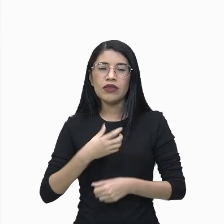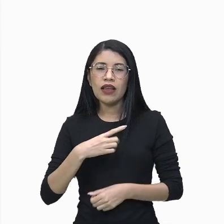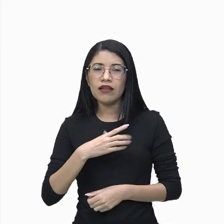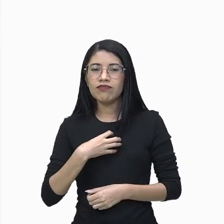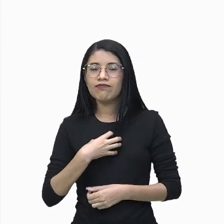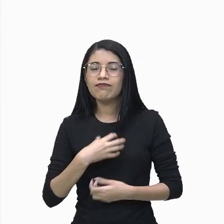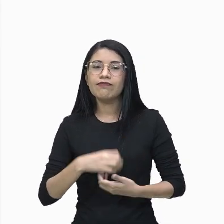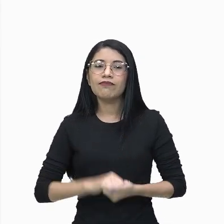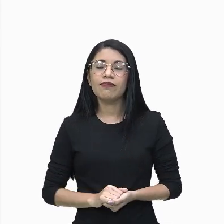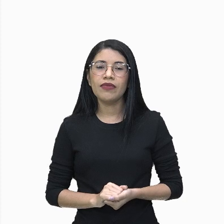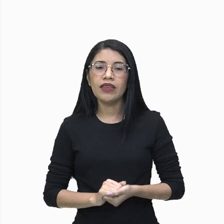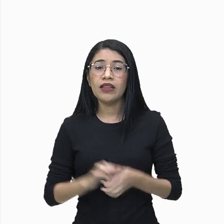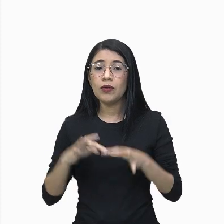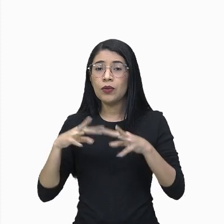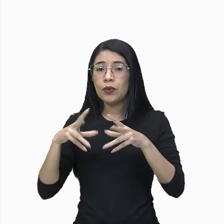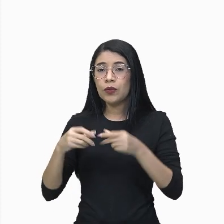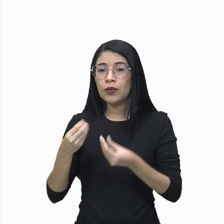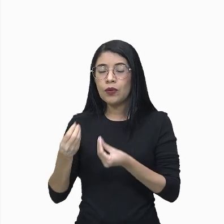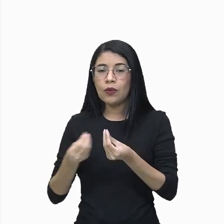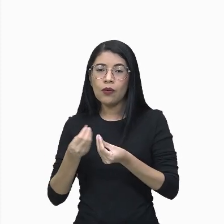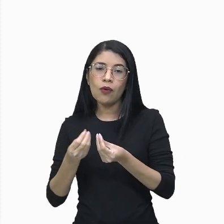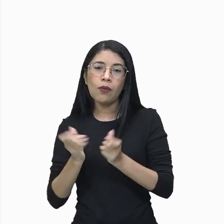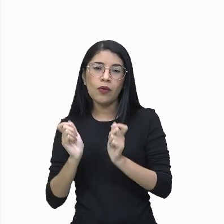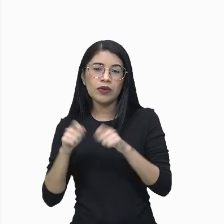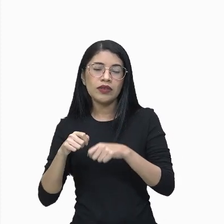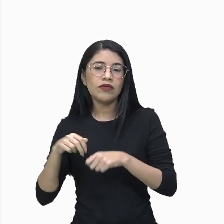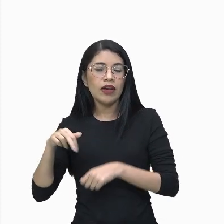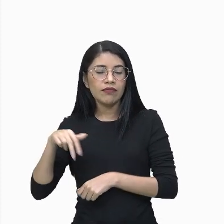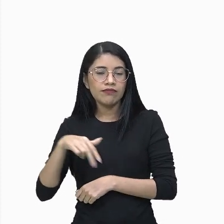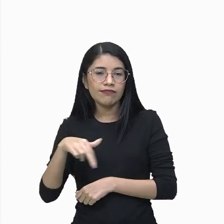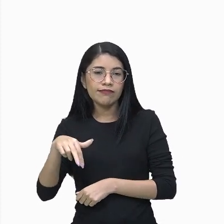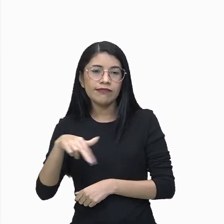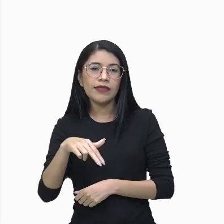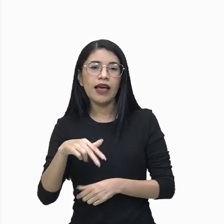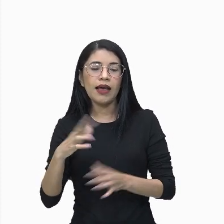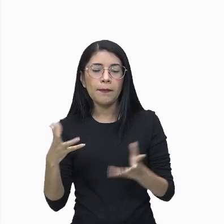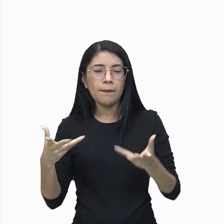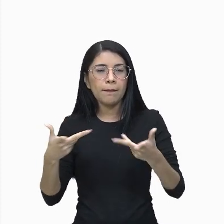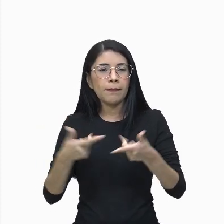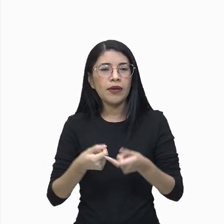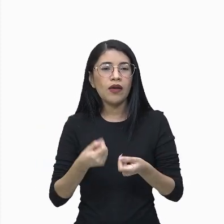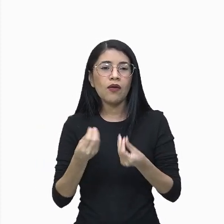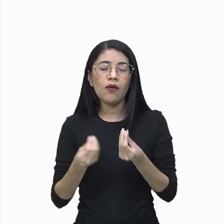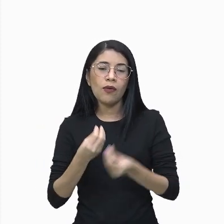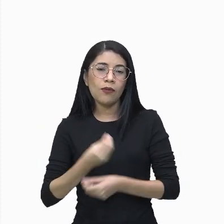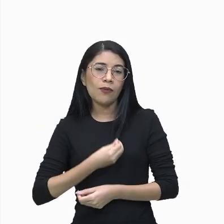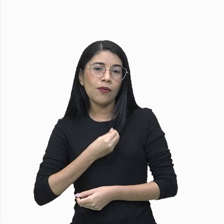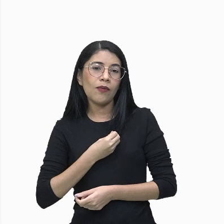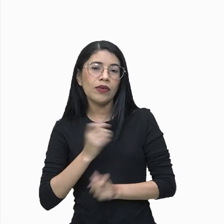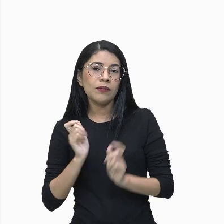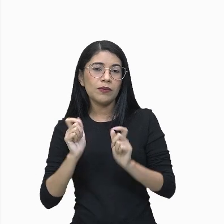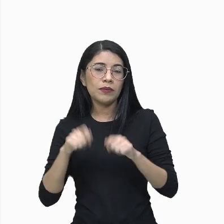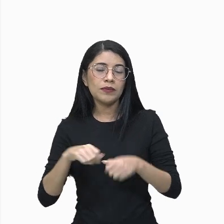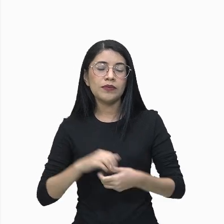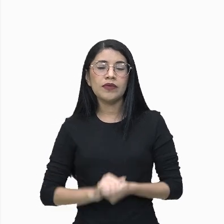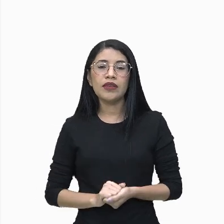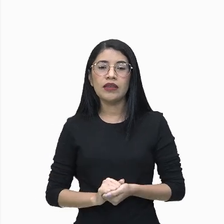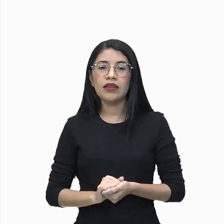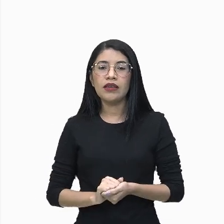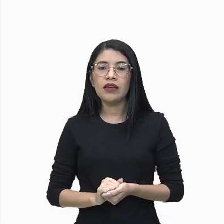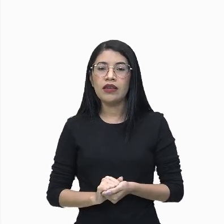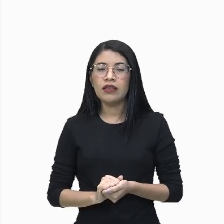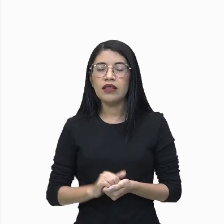De tudo quanto foi meu passo caprichoso, na vida restará, pois o resto se